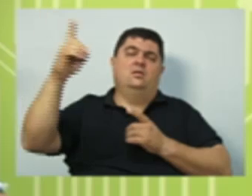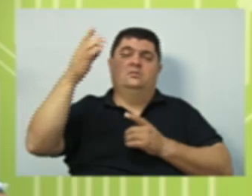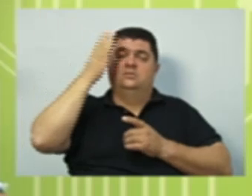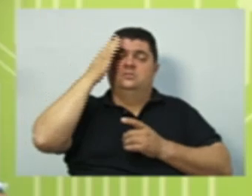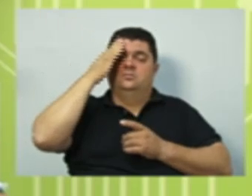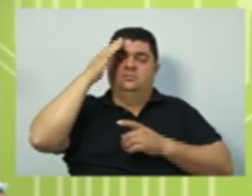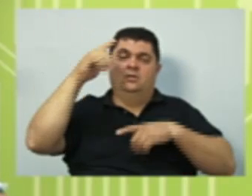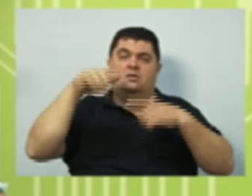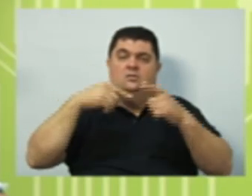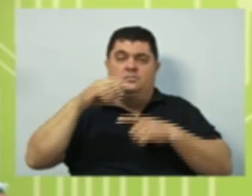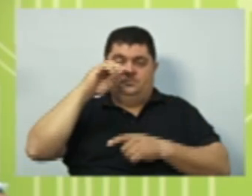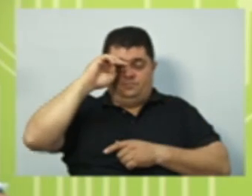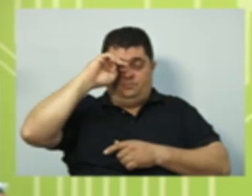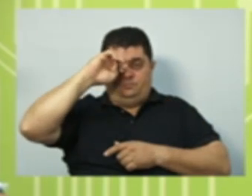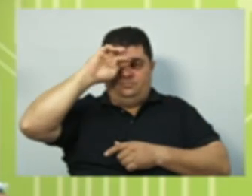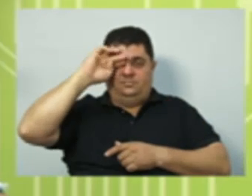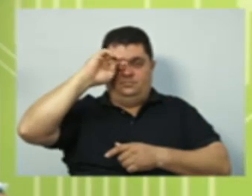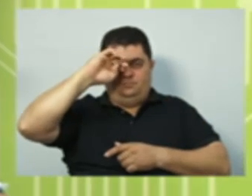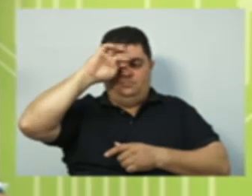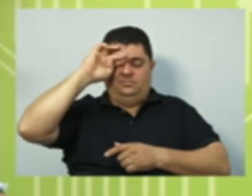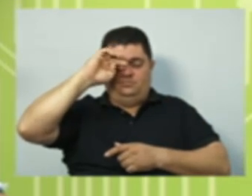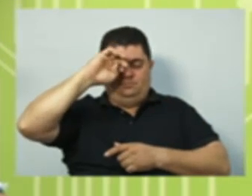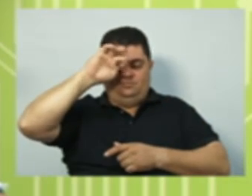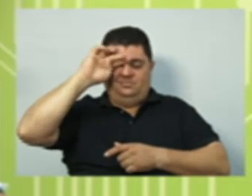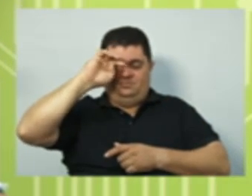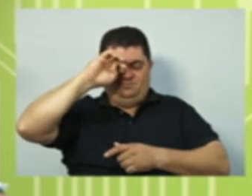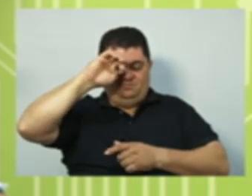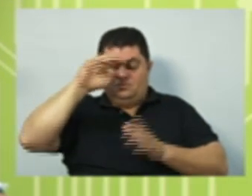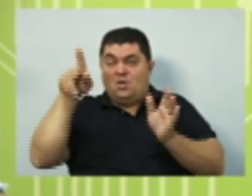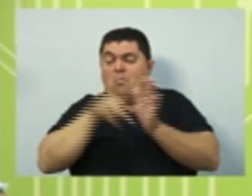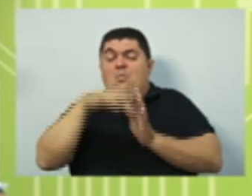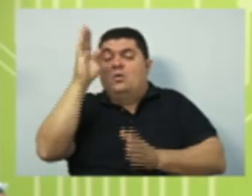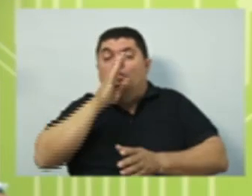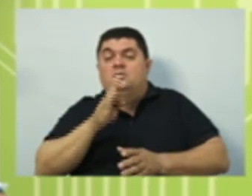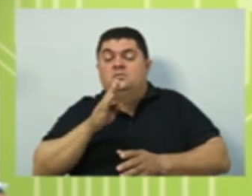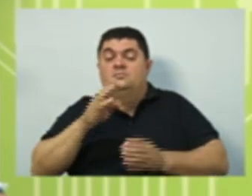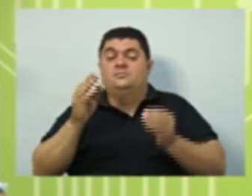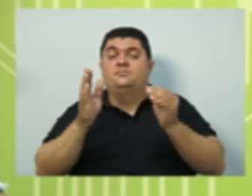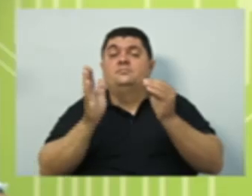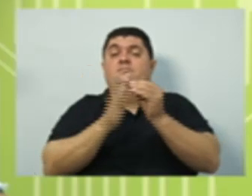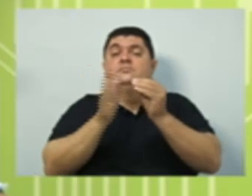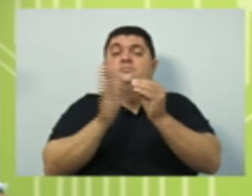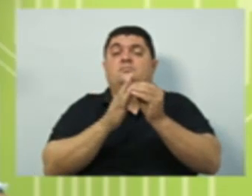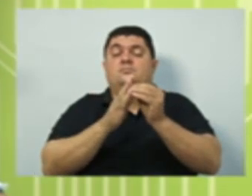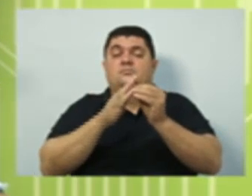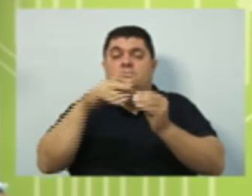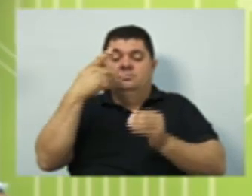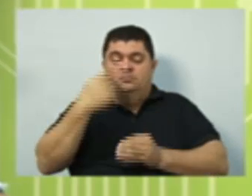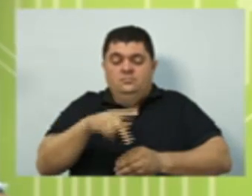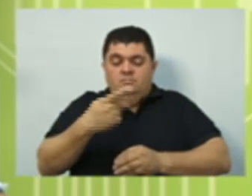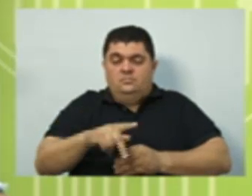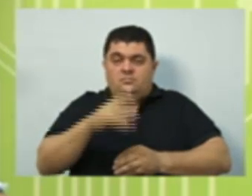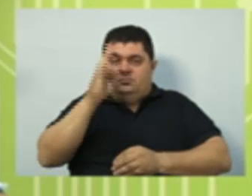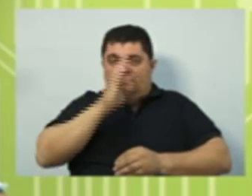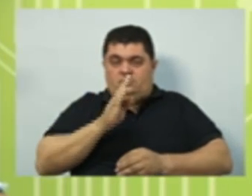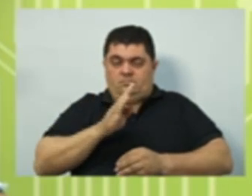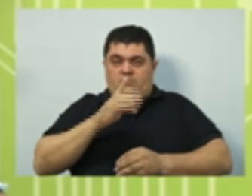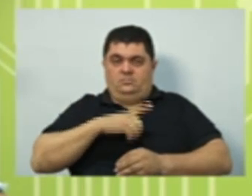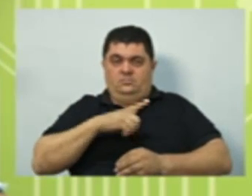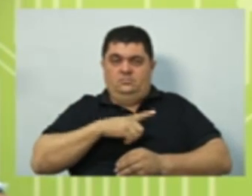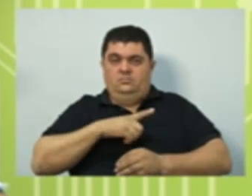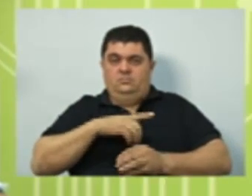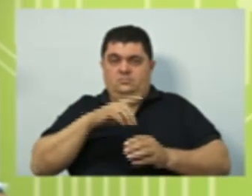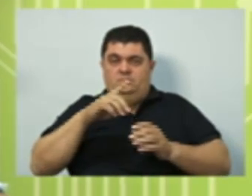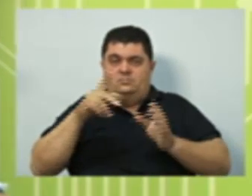trabalho. Eu quero falar agora de algo bem brasileiro, das tribos indígenas. Quero falar também de algo bem